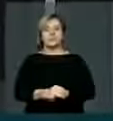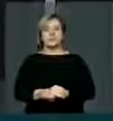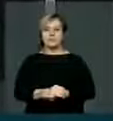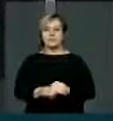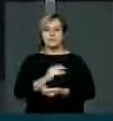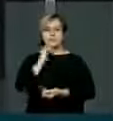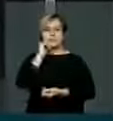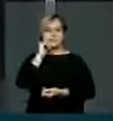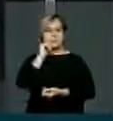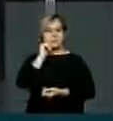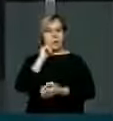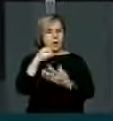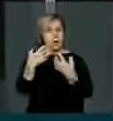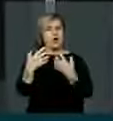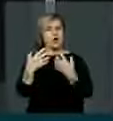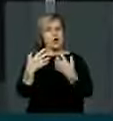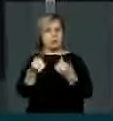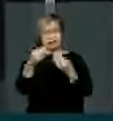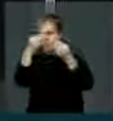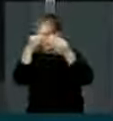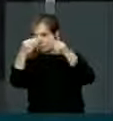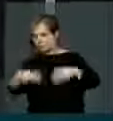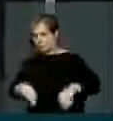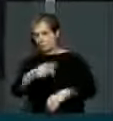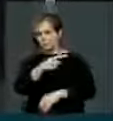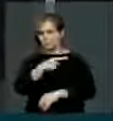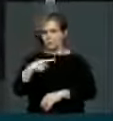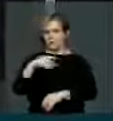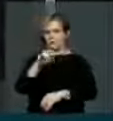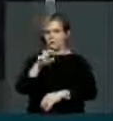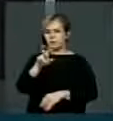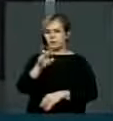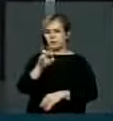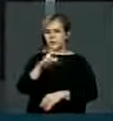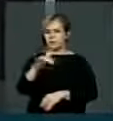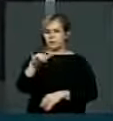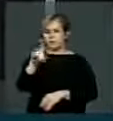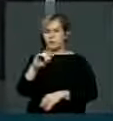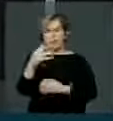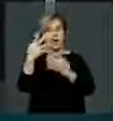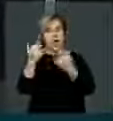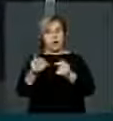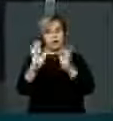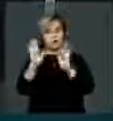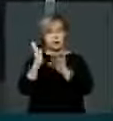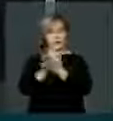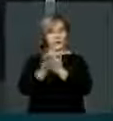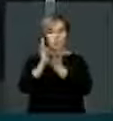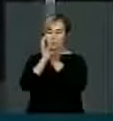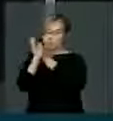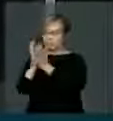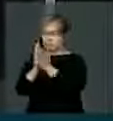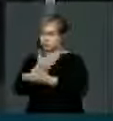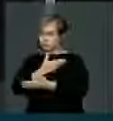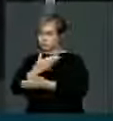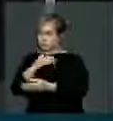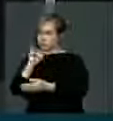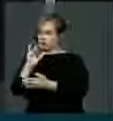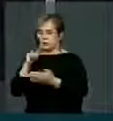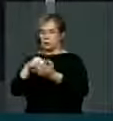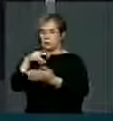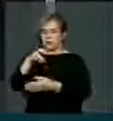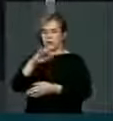matéria admitindo a desistência o pastor Everaldo PSC já admite alguns colegionais que se até